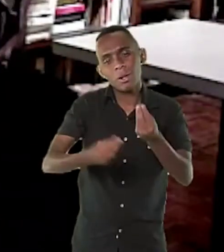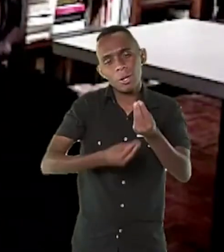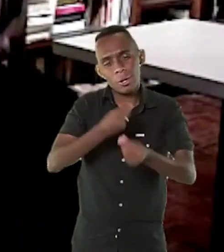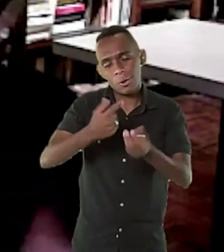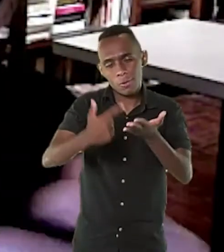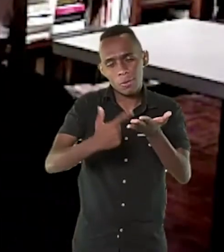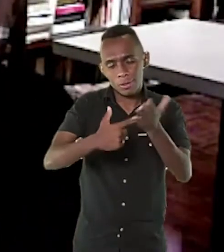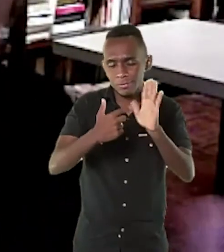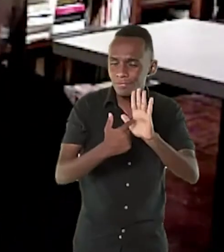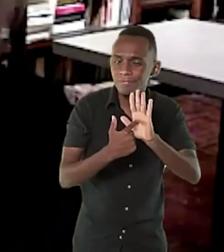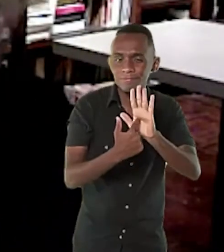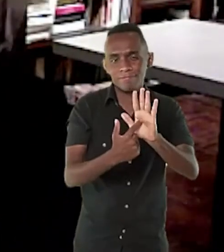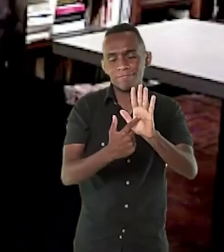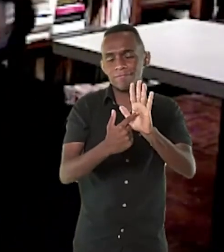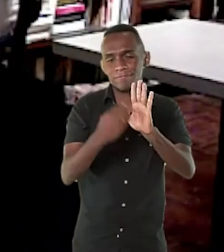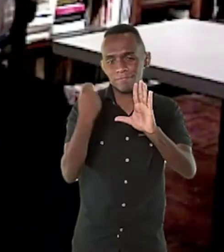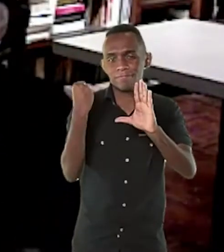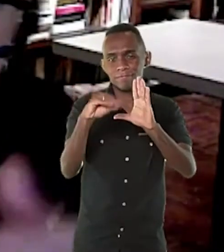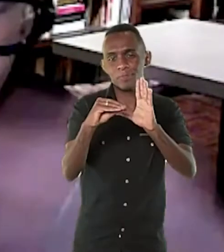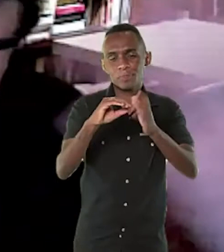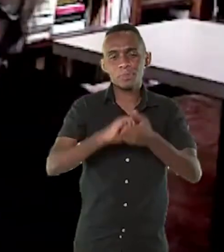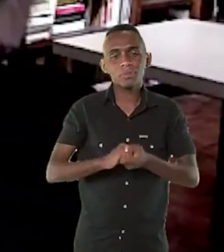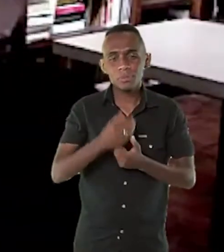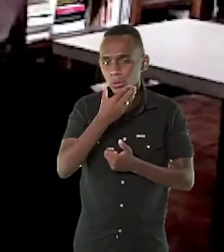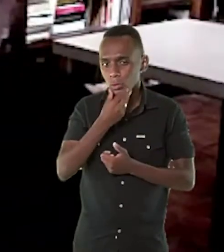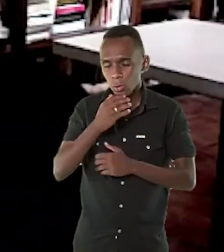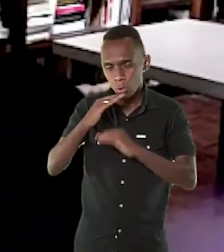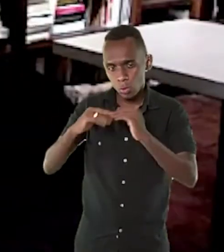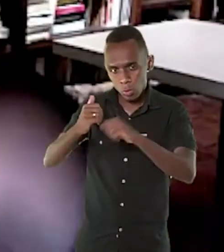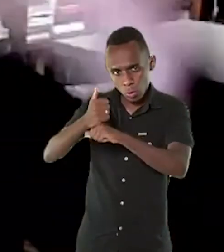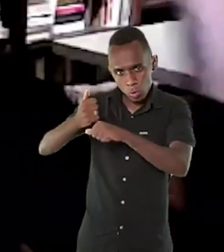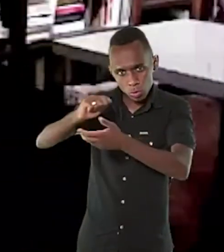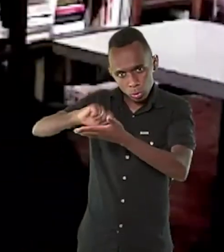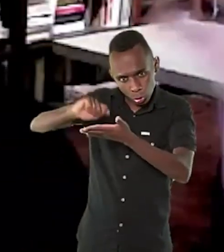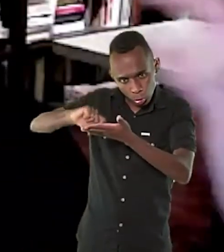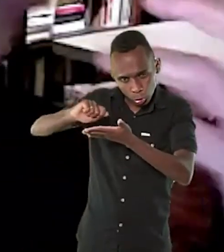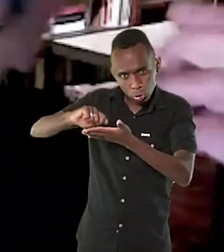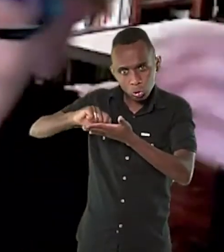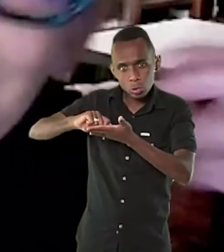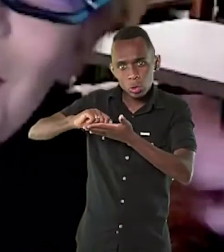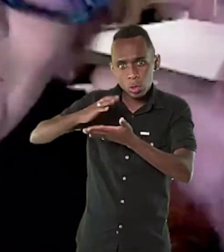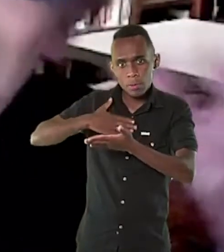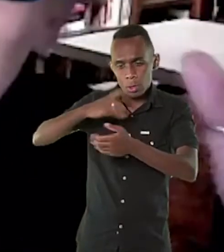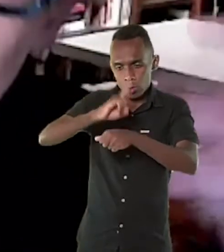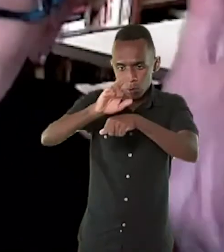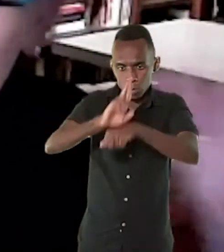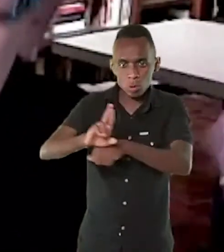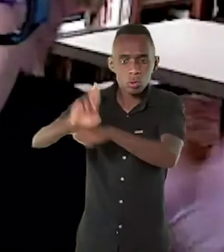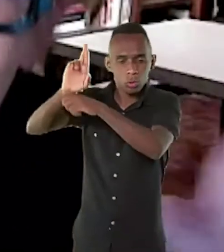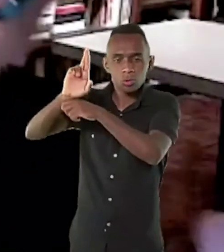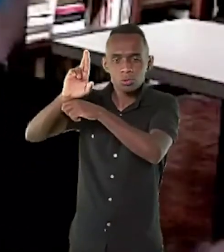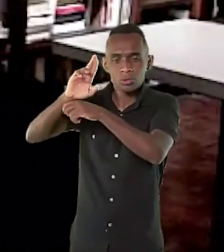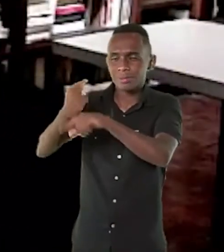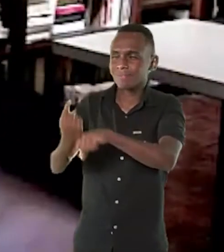O Hemingway, que foi o escritor que eu estudei no meu doutorado em